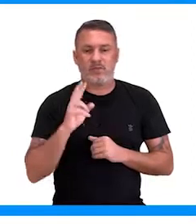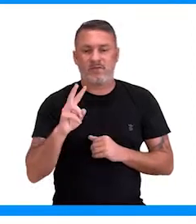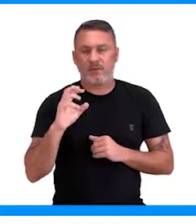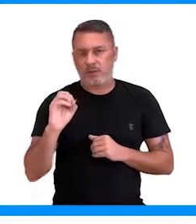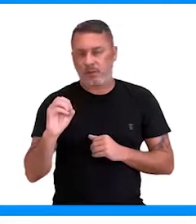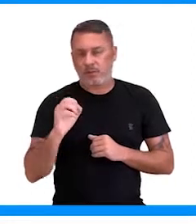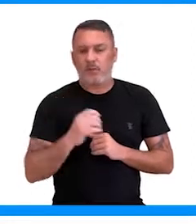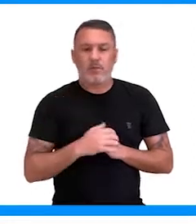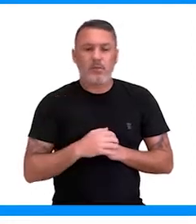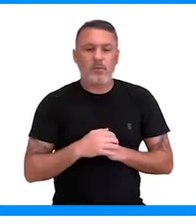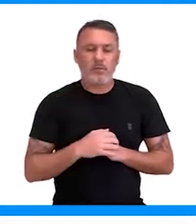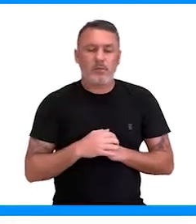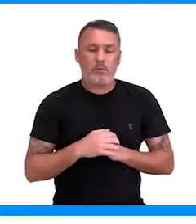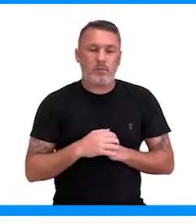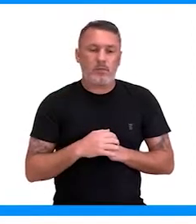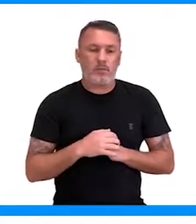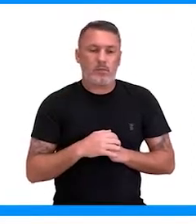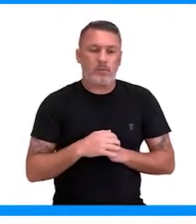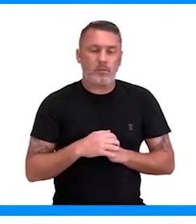Decomposição do V0.